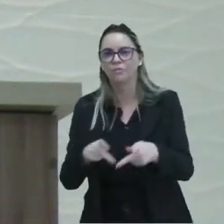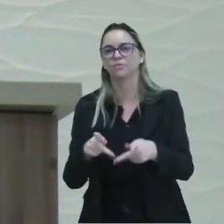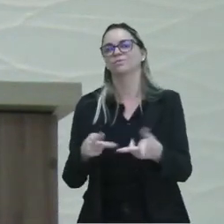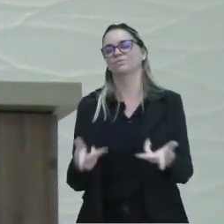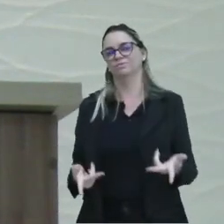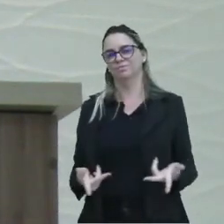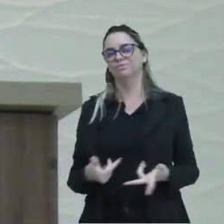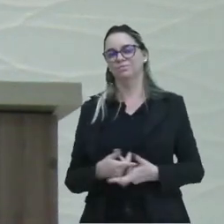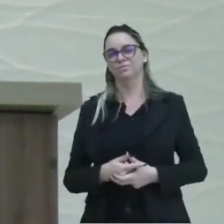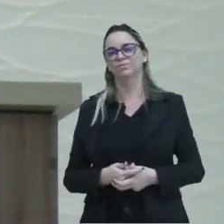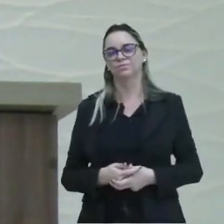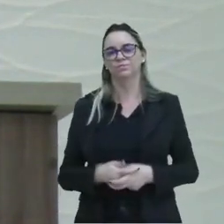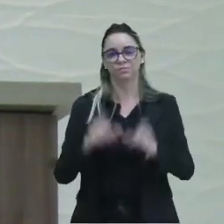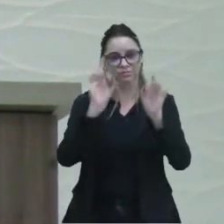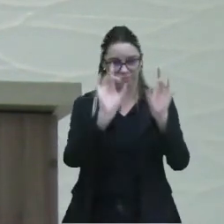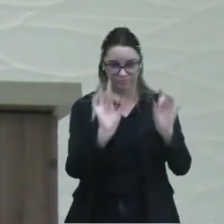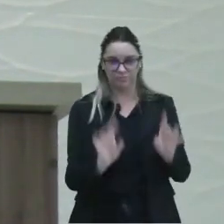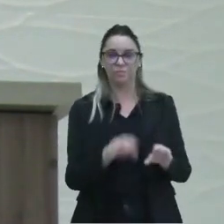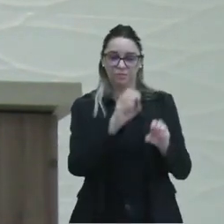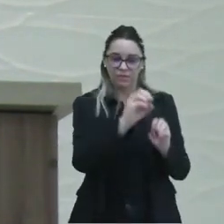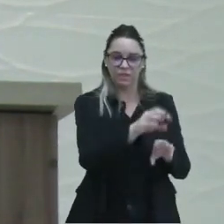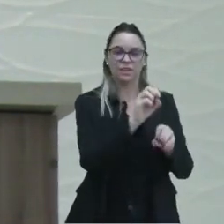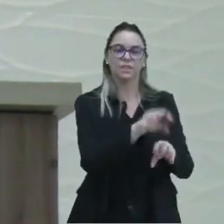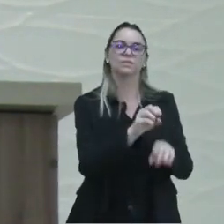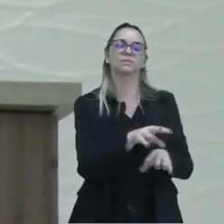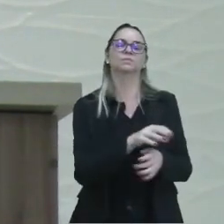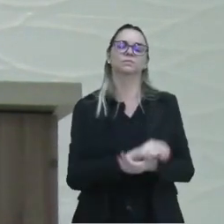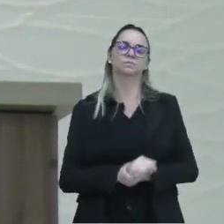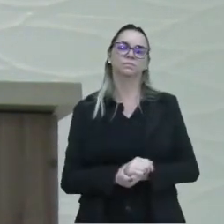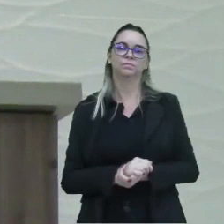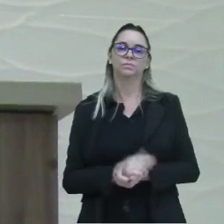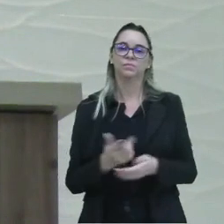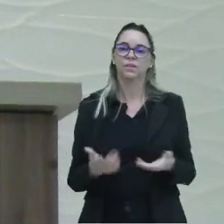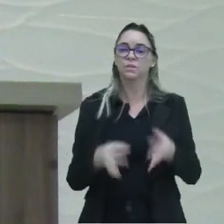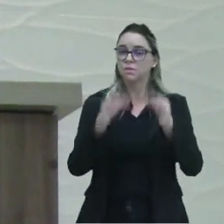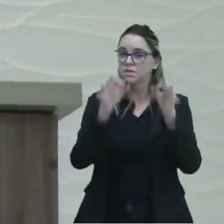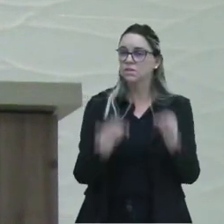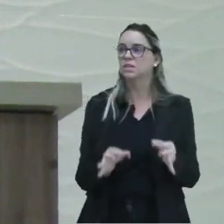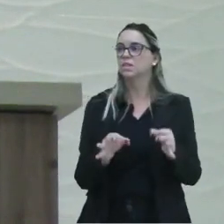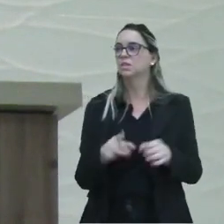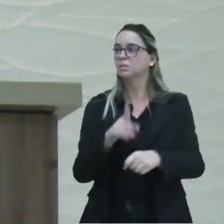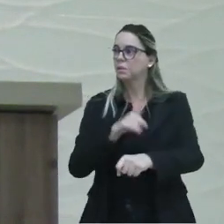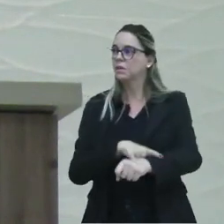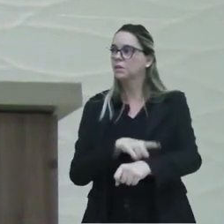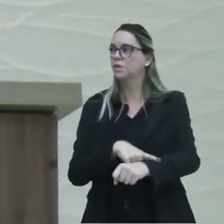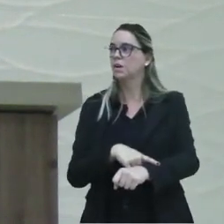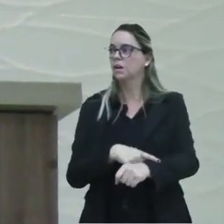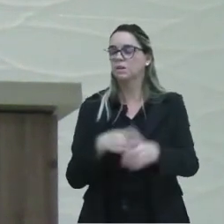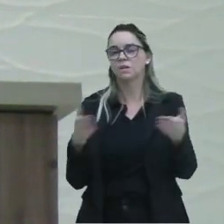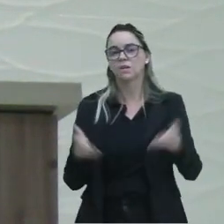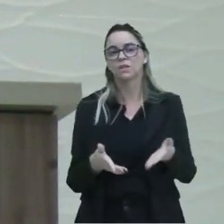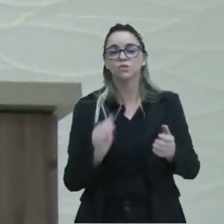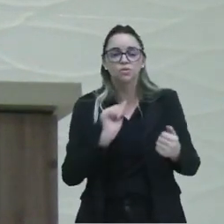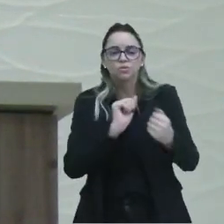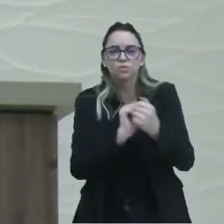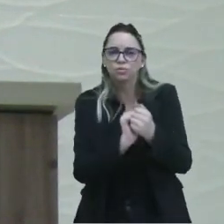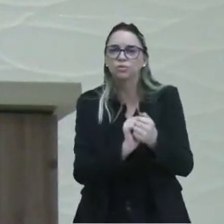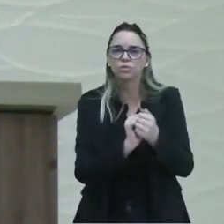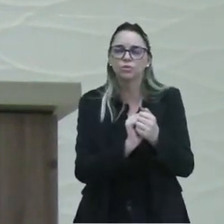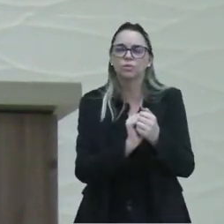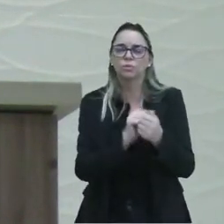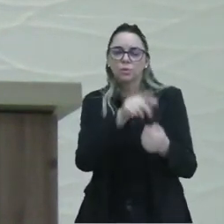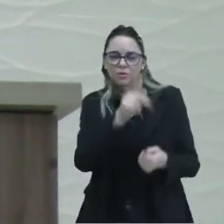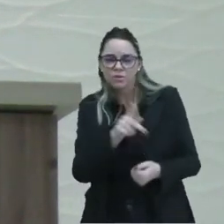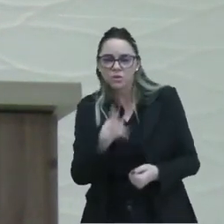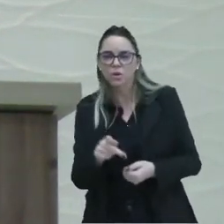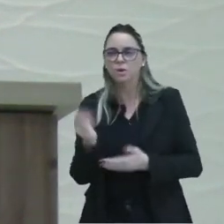respeito, de forma especial, à educação. Então, nada mais justo do que num momento oportuno como esse, estar do lado deles para lutar, para